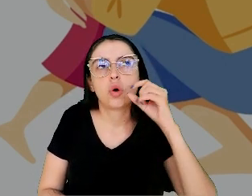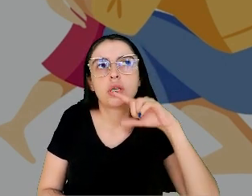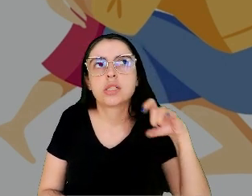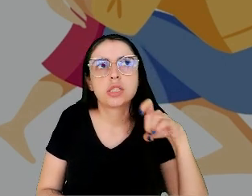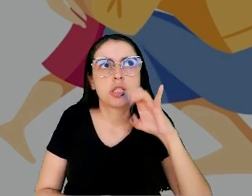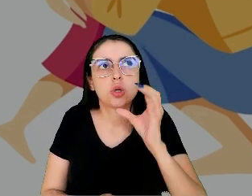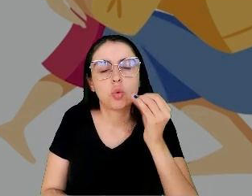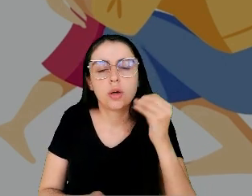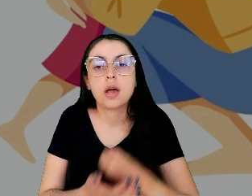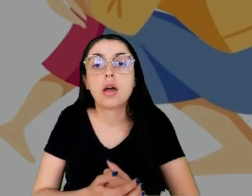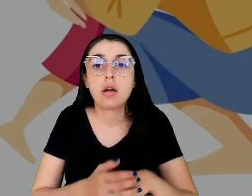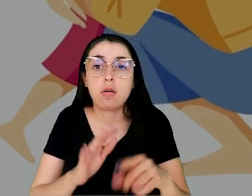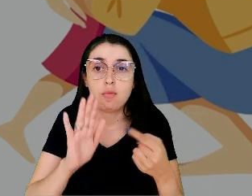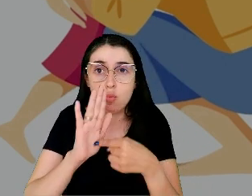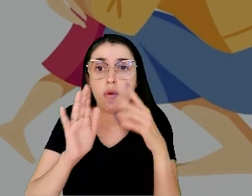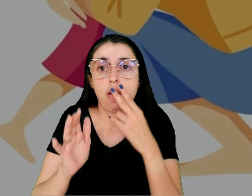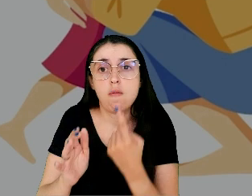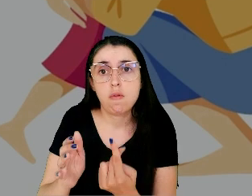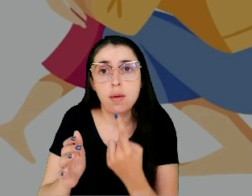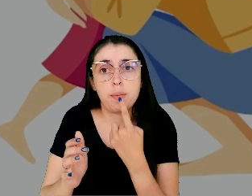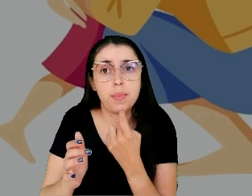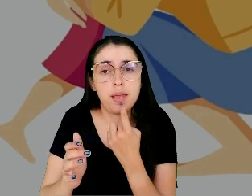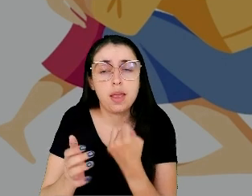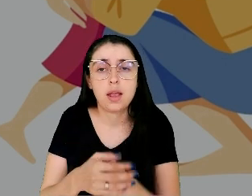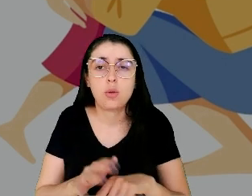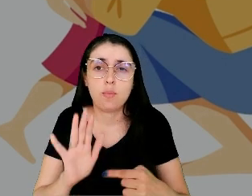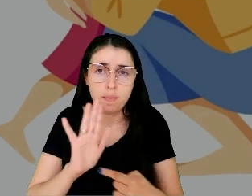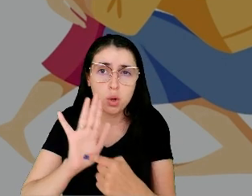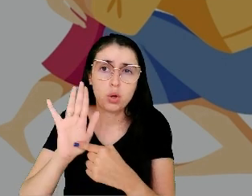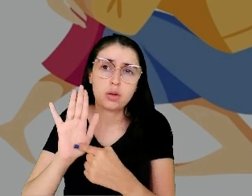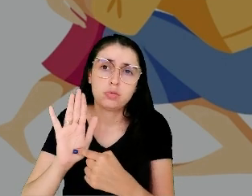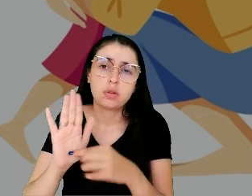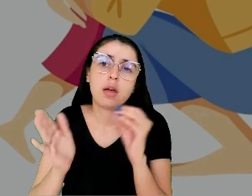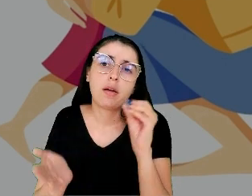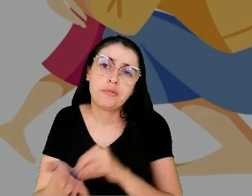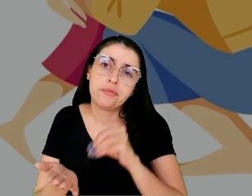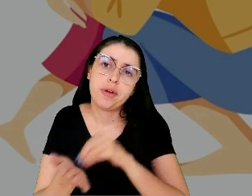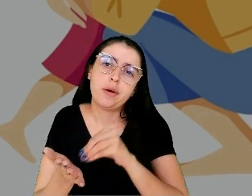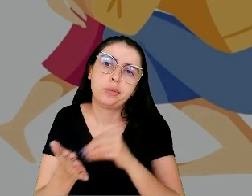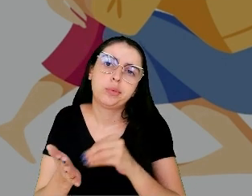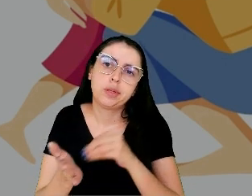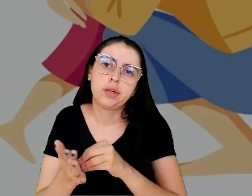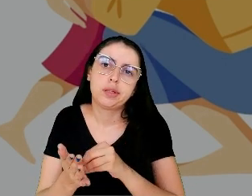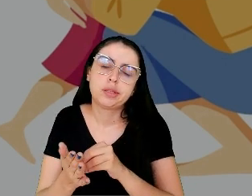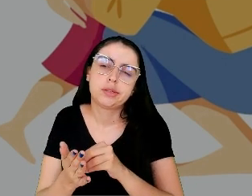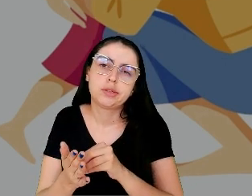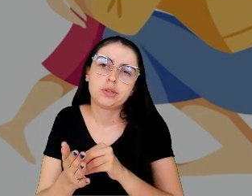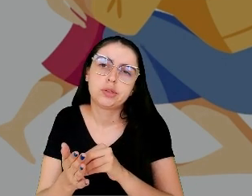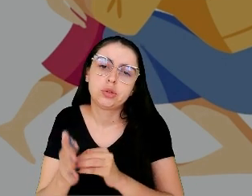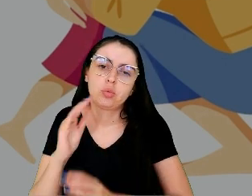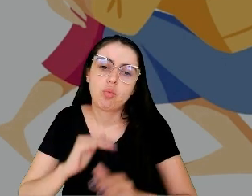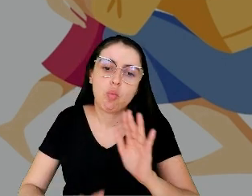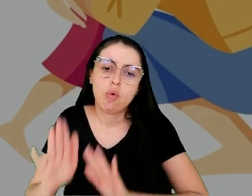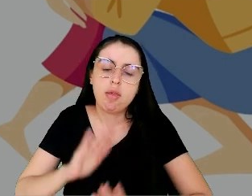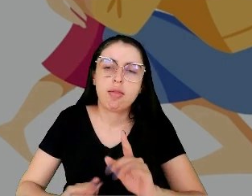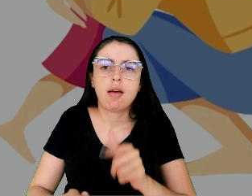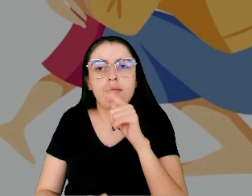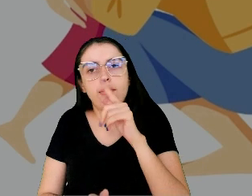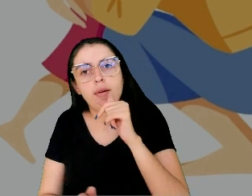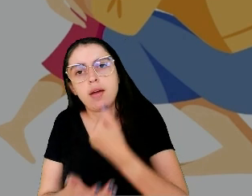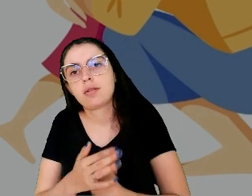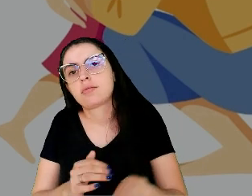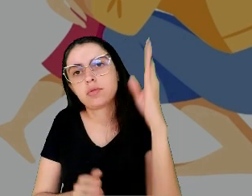o vermelho aponta simplesmente a falta de saneamento no Brasil. Conjugando